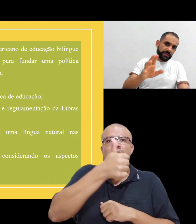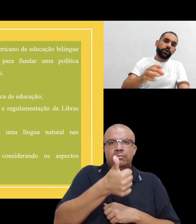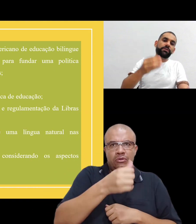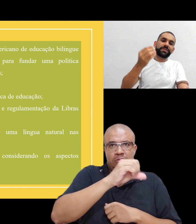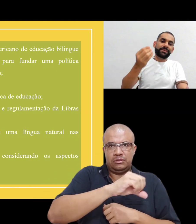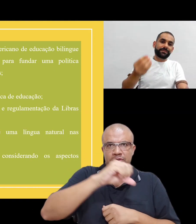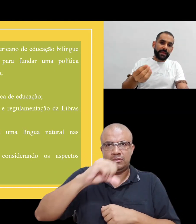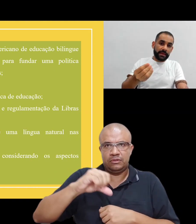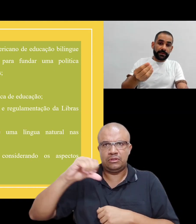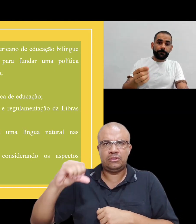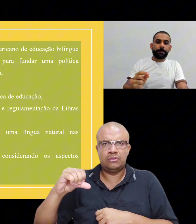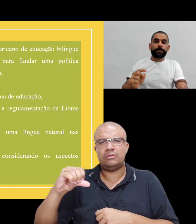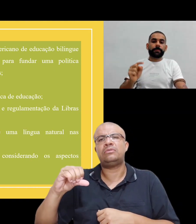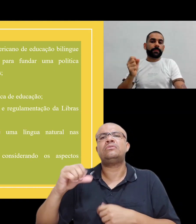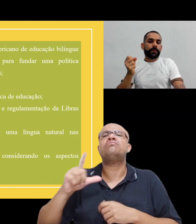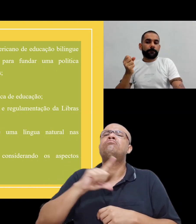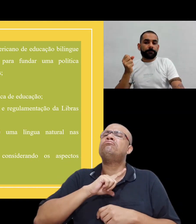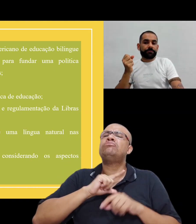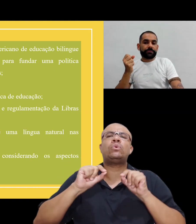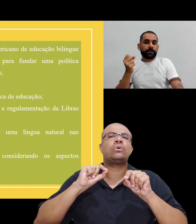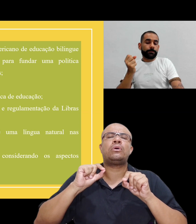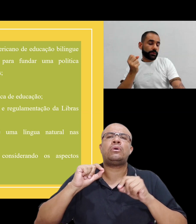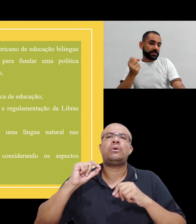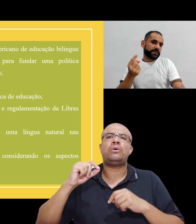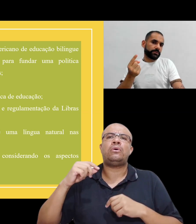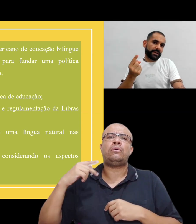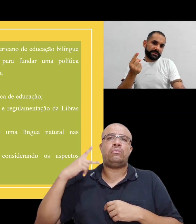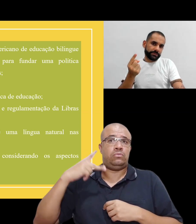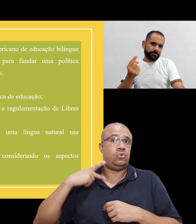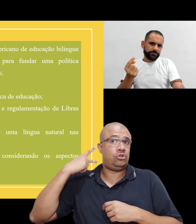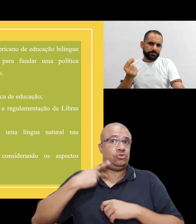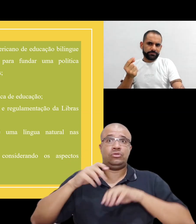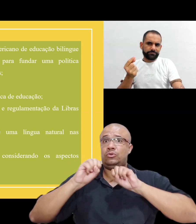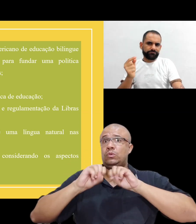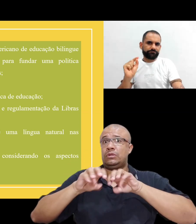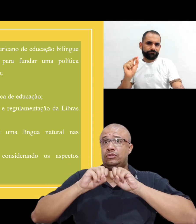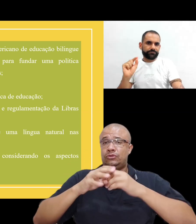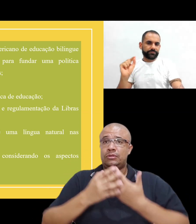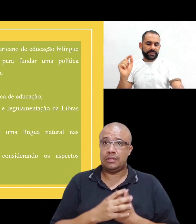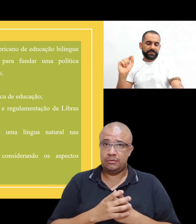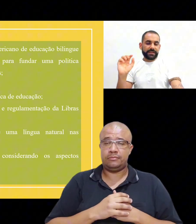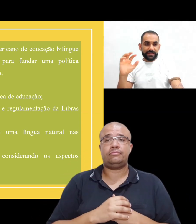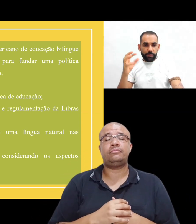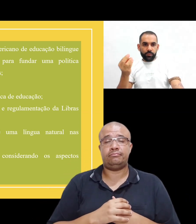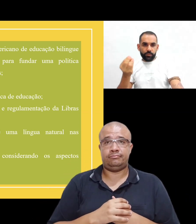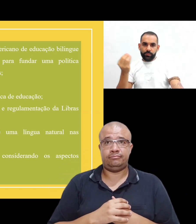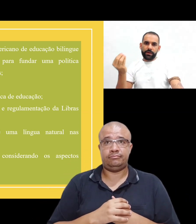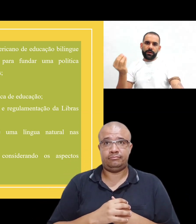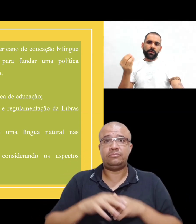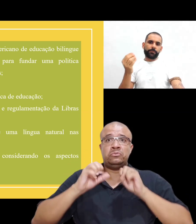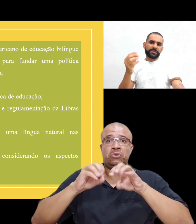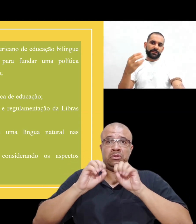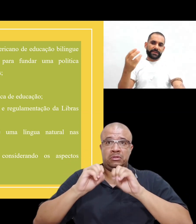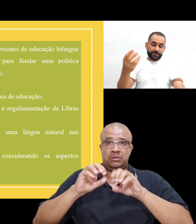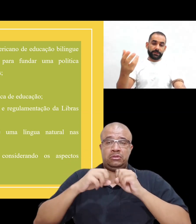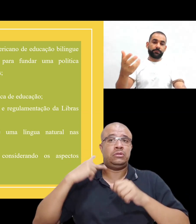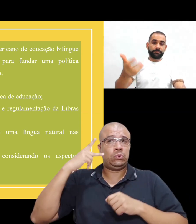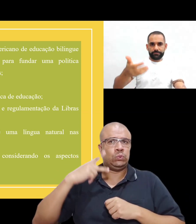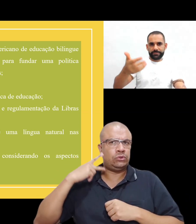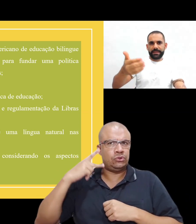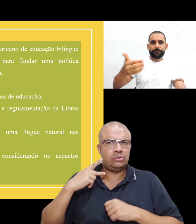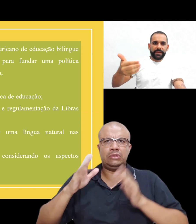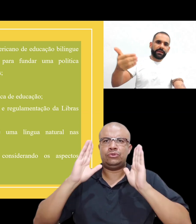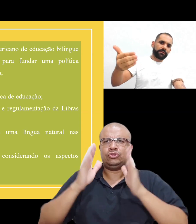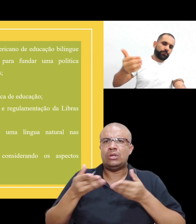de 99 tem? Política de educação, que já está uma política